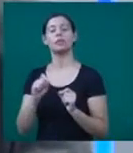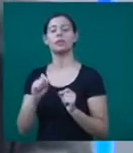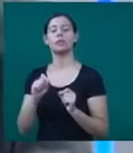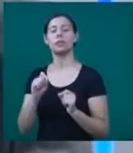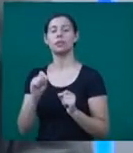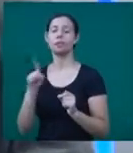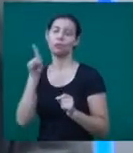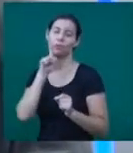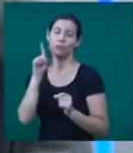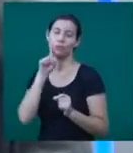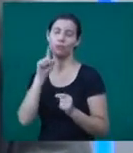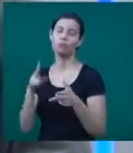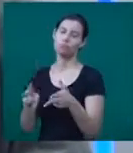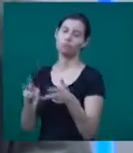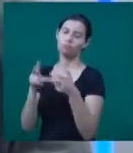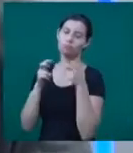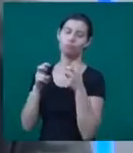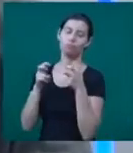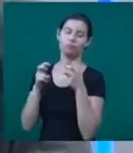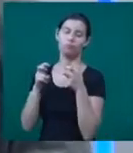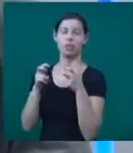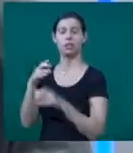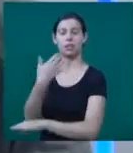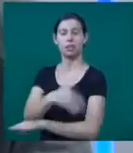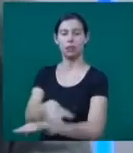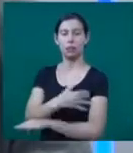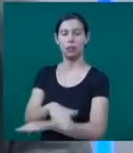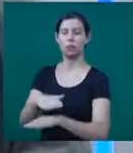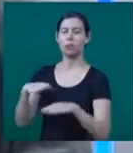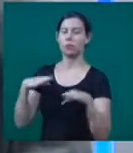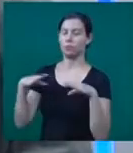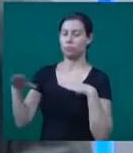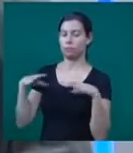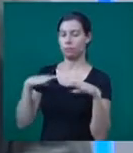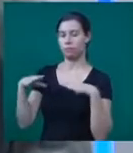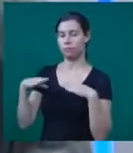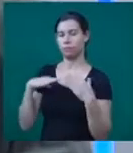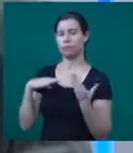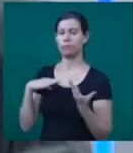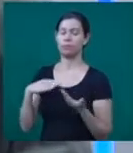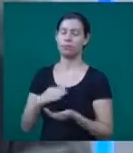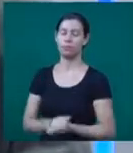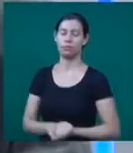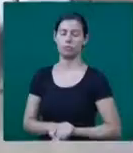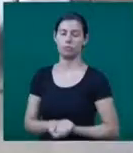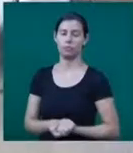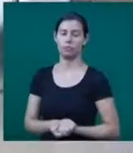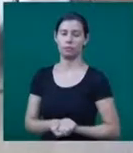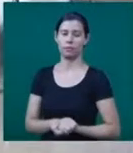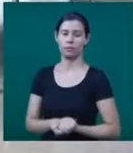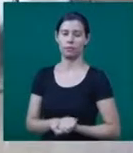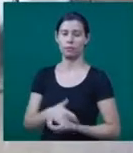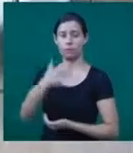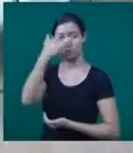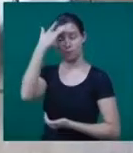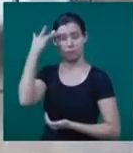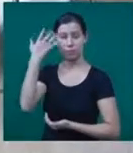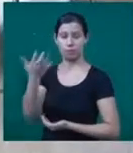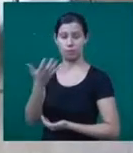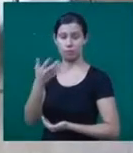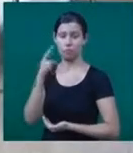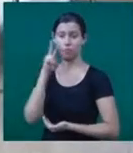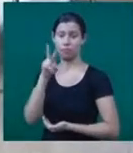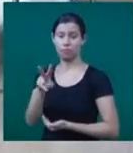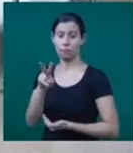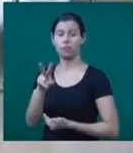acontece, a gente vê isso, né, na rua, nas praças, no dia a dia. Marcelo, e as pessoas que querem assistir, que